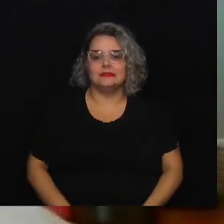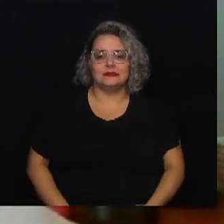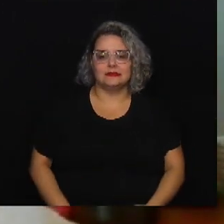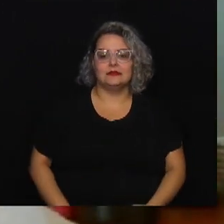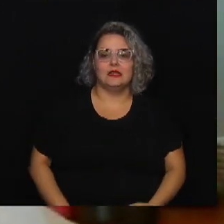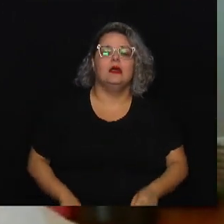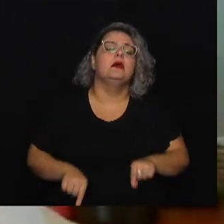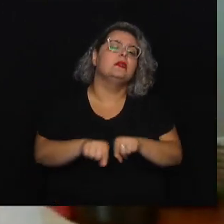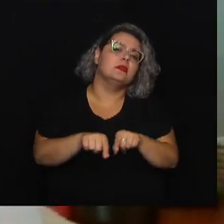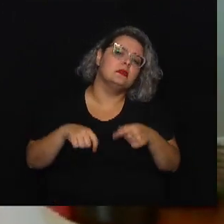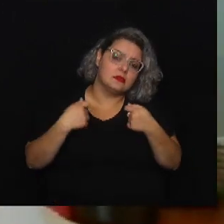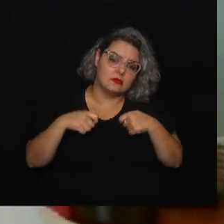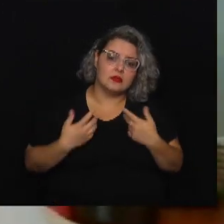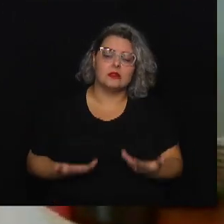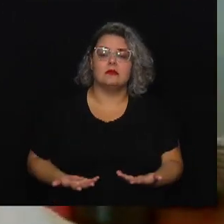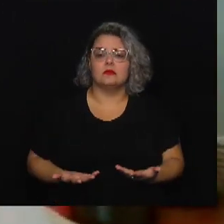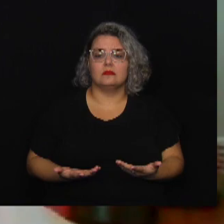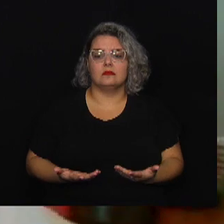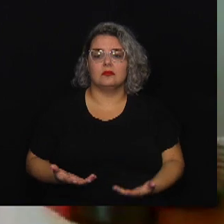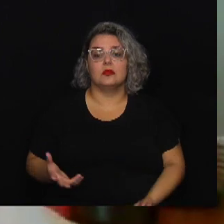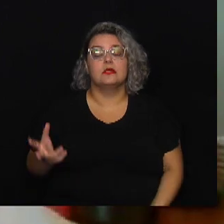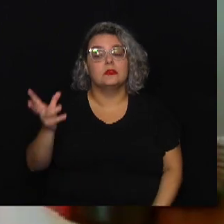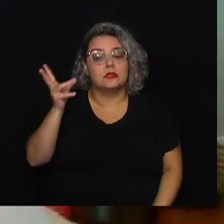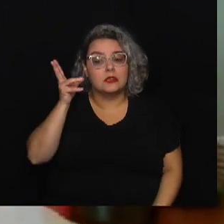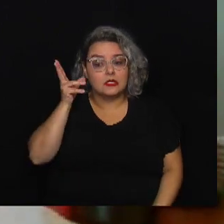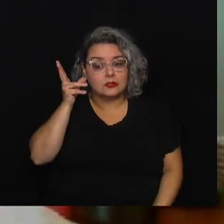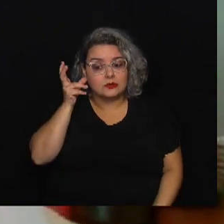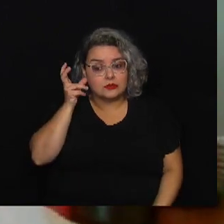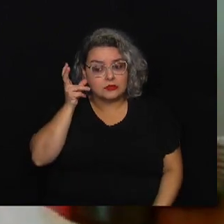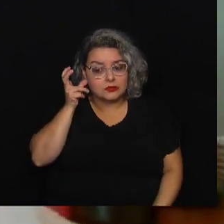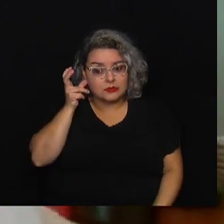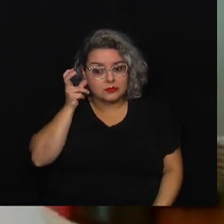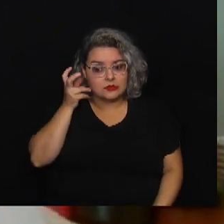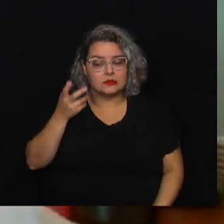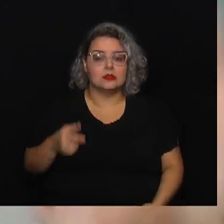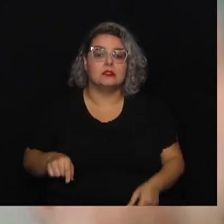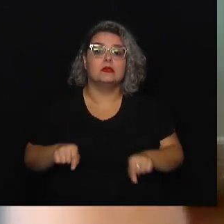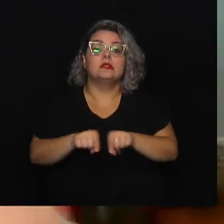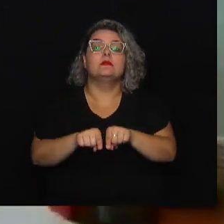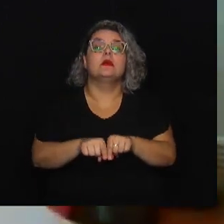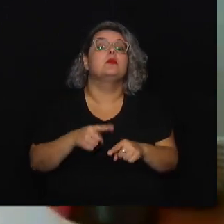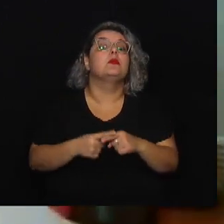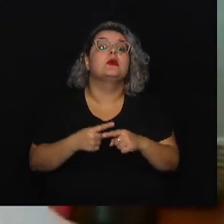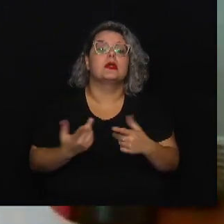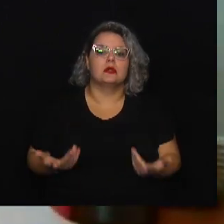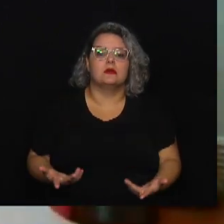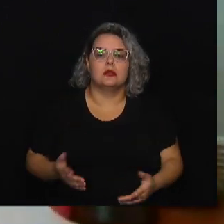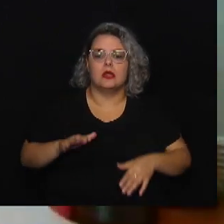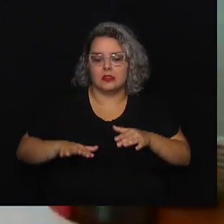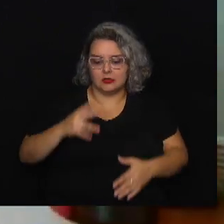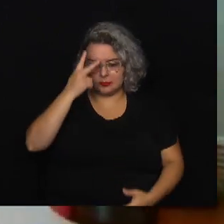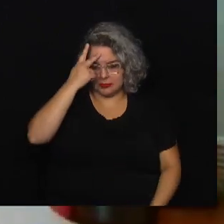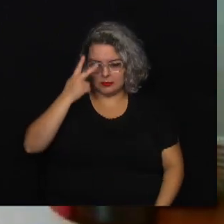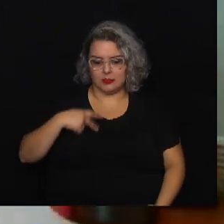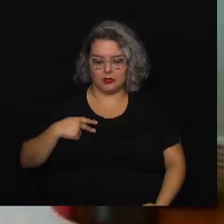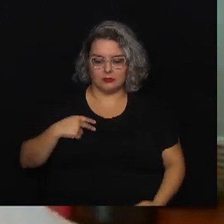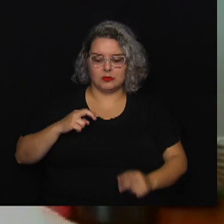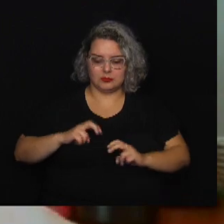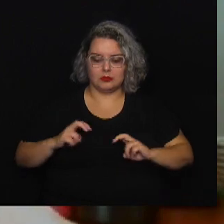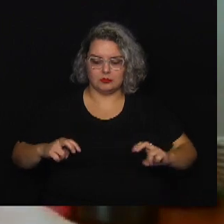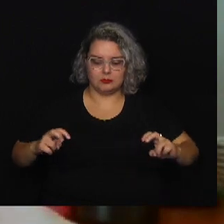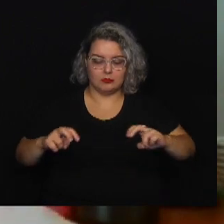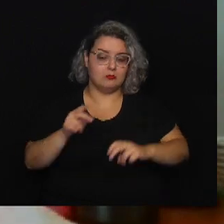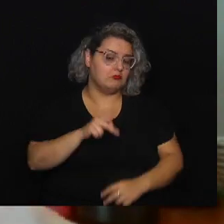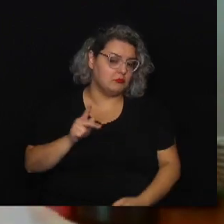também precisam ser escutados. Também, e por quem? Às vezes por eles mesmos, né? Acho que